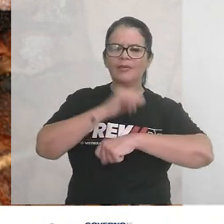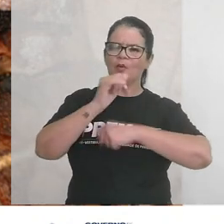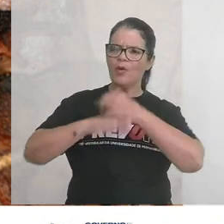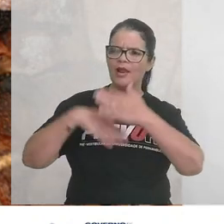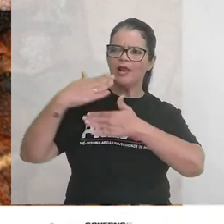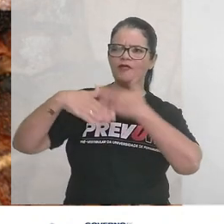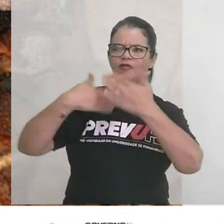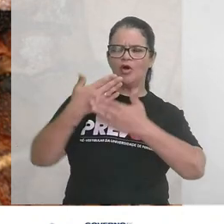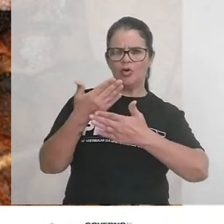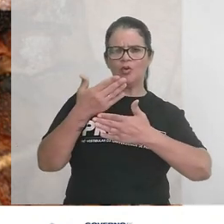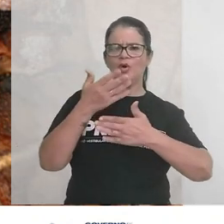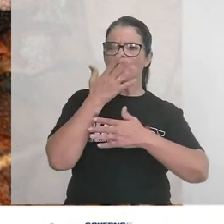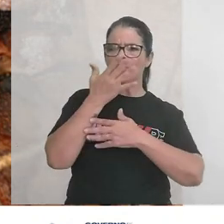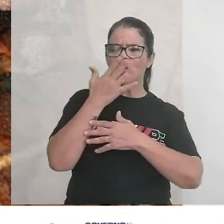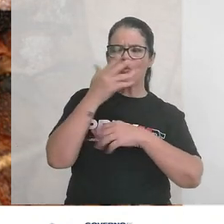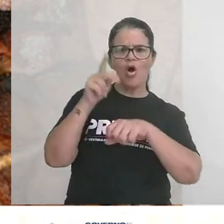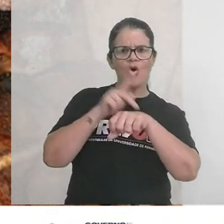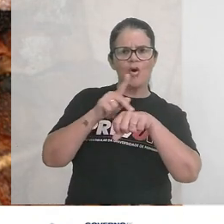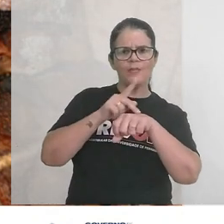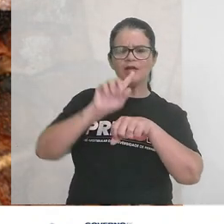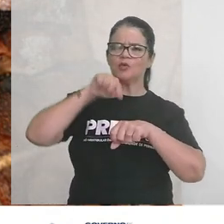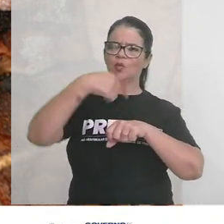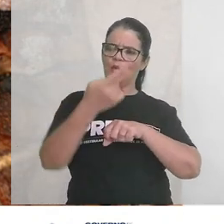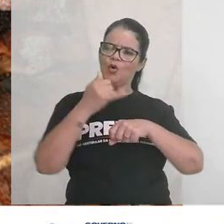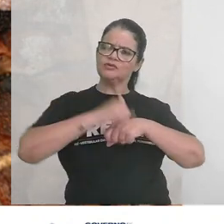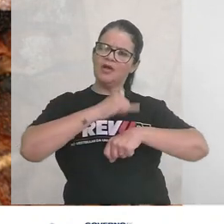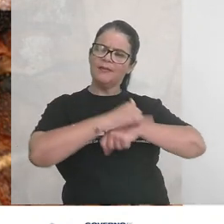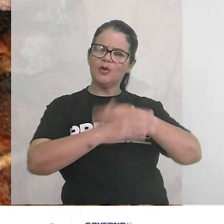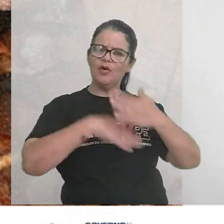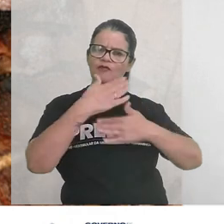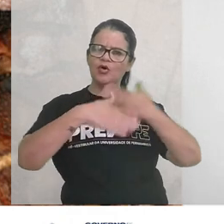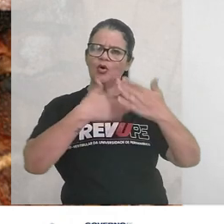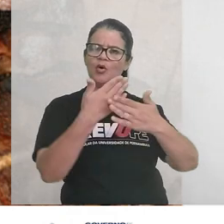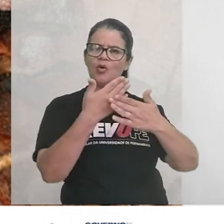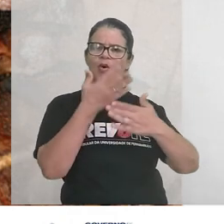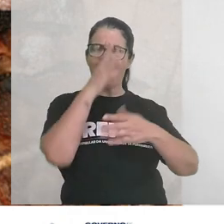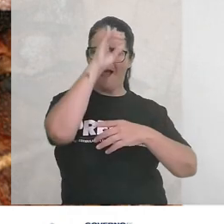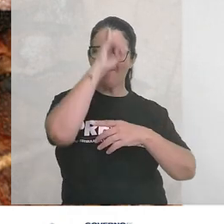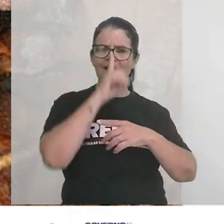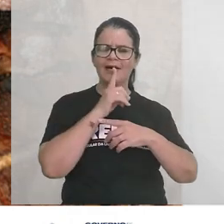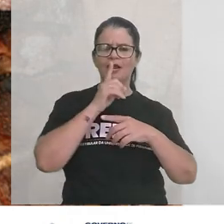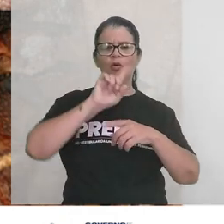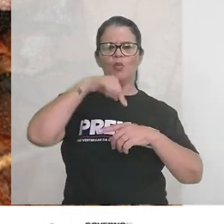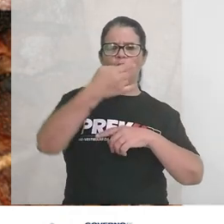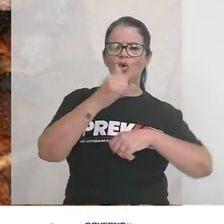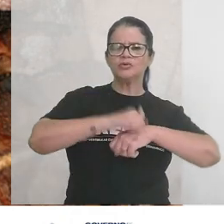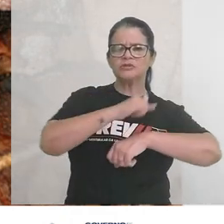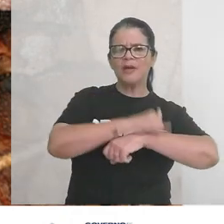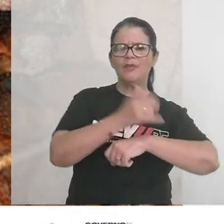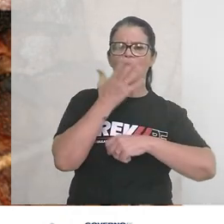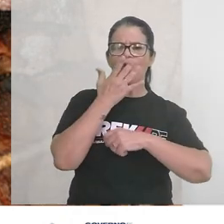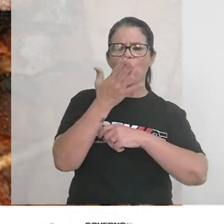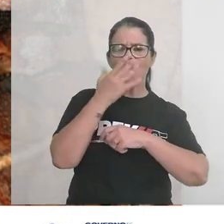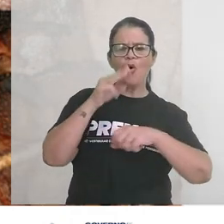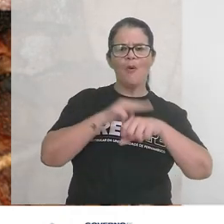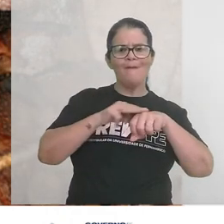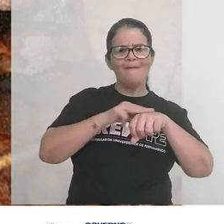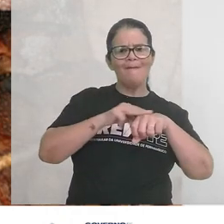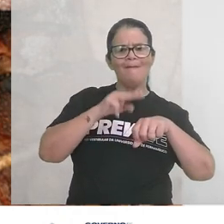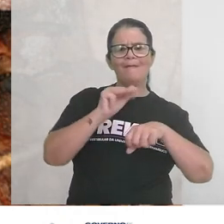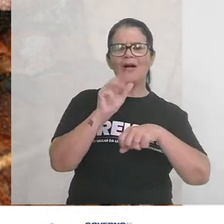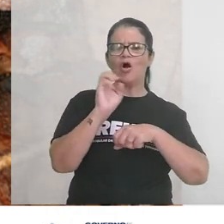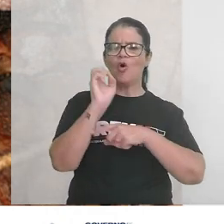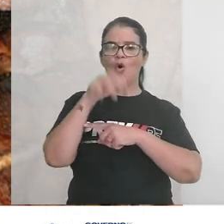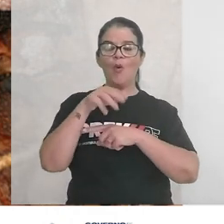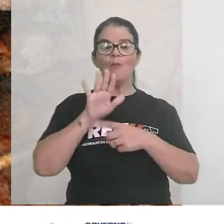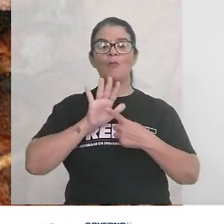evoluiu para uma cor preta outro sapinho evoluiu para uma cor amarela outro sapinho evoluiu para uma cor marrom então